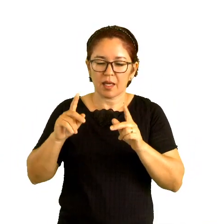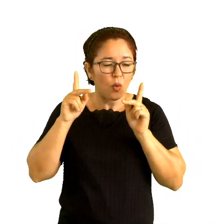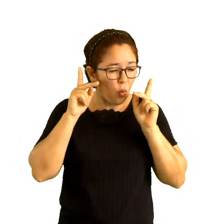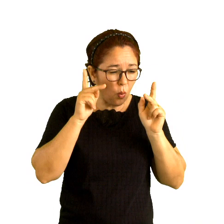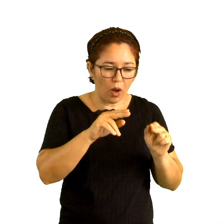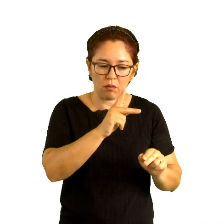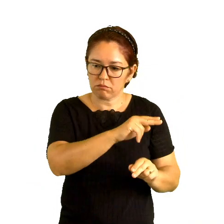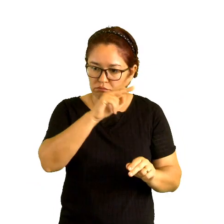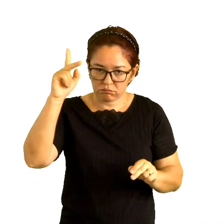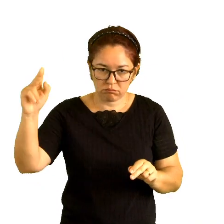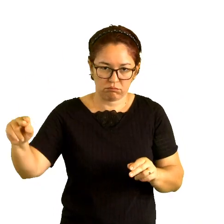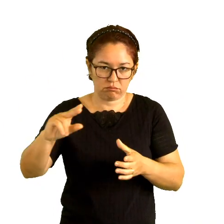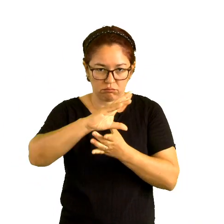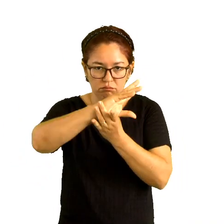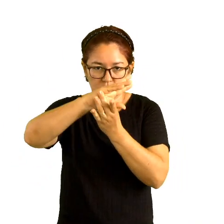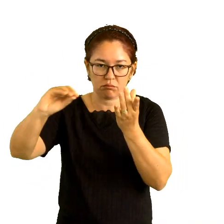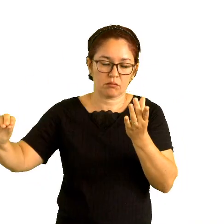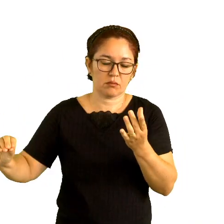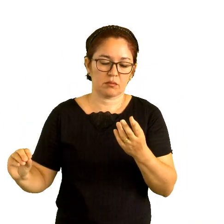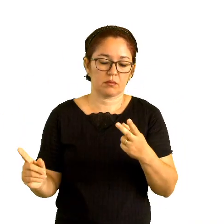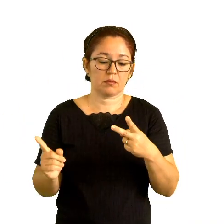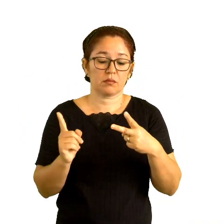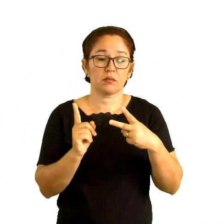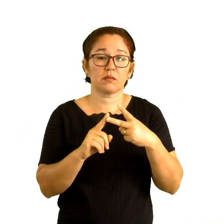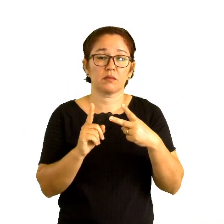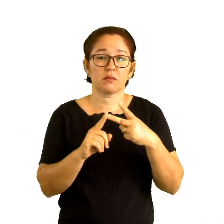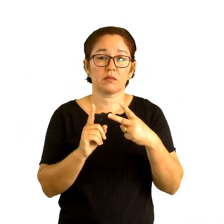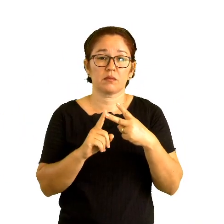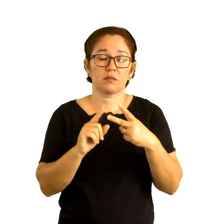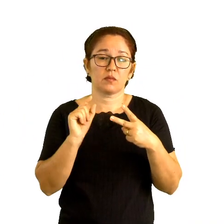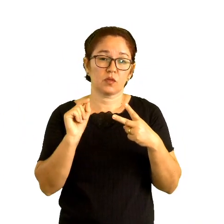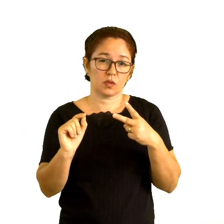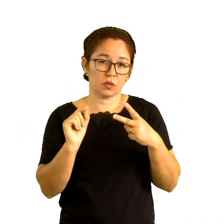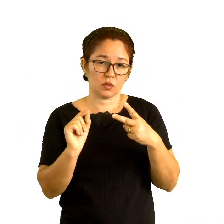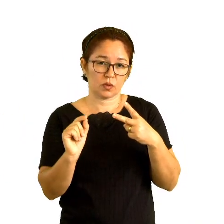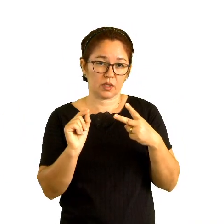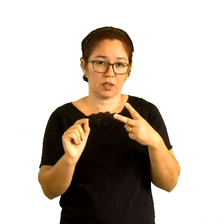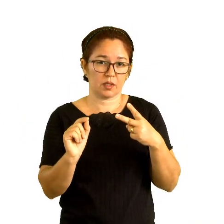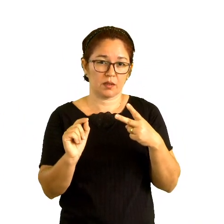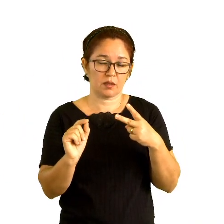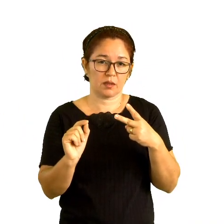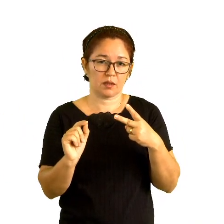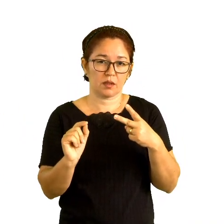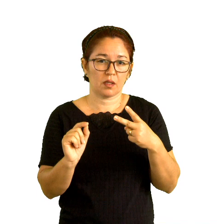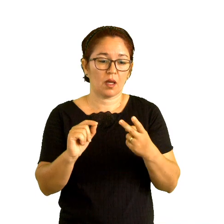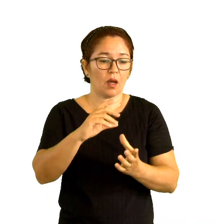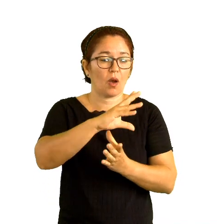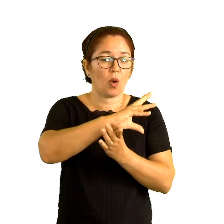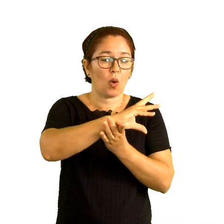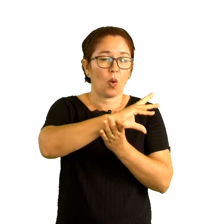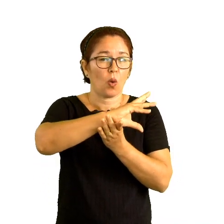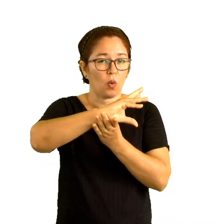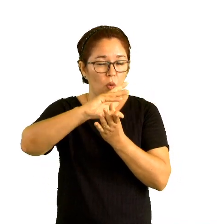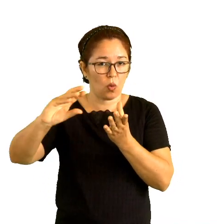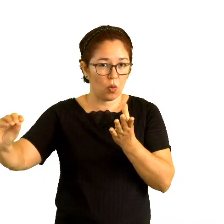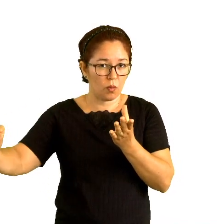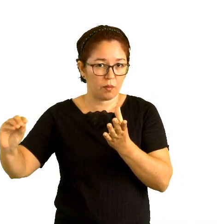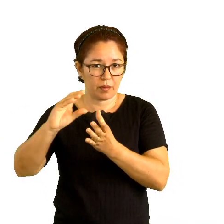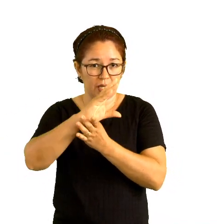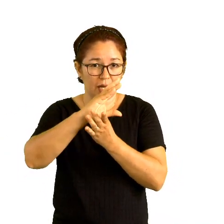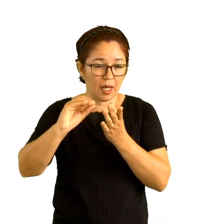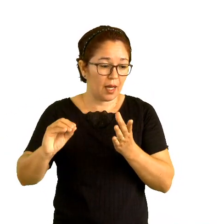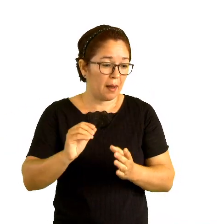Paráfrase. Segundo, a apropriação, quando o texto é reescrito com